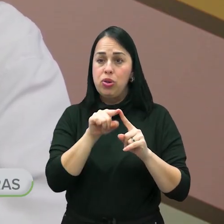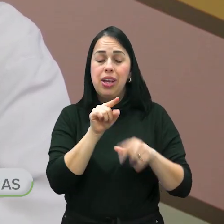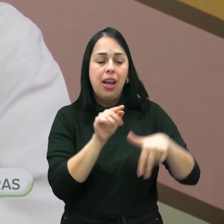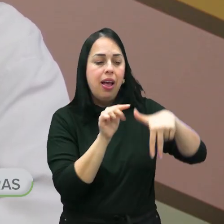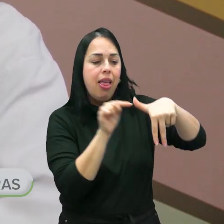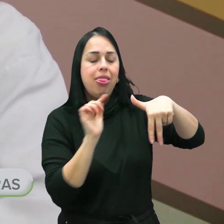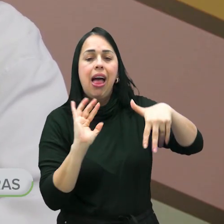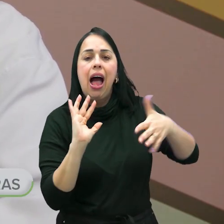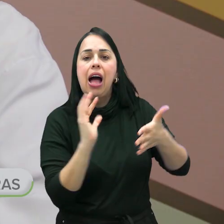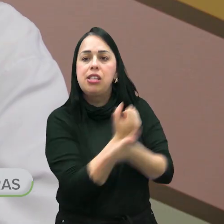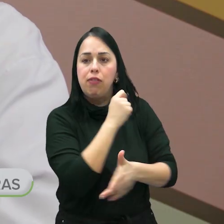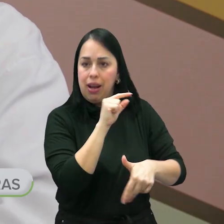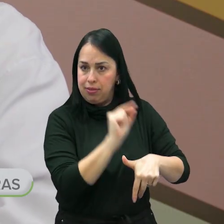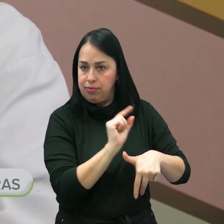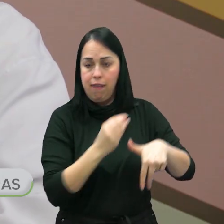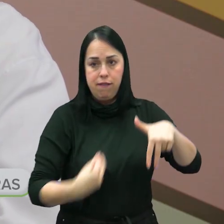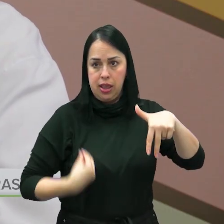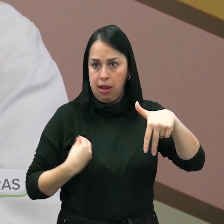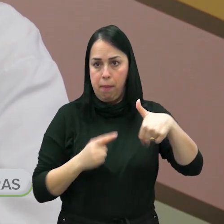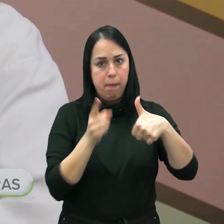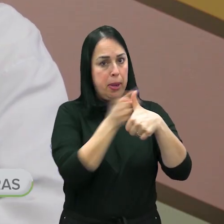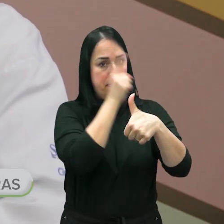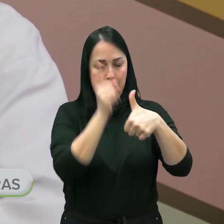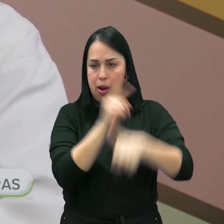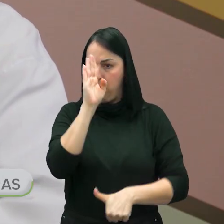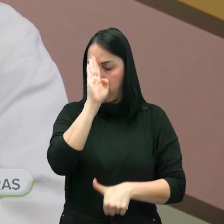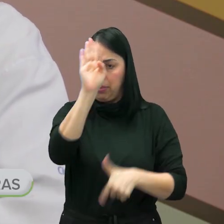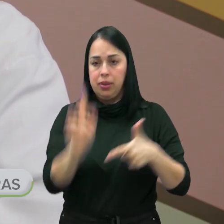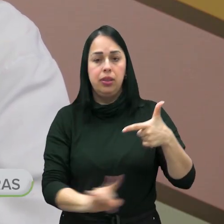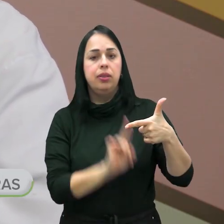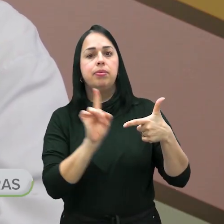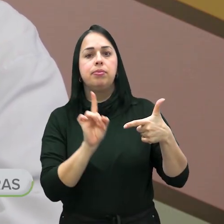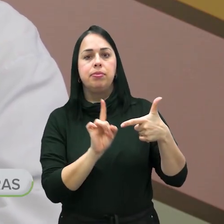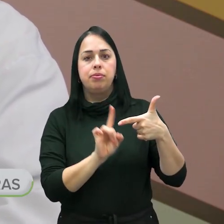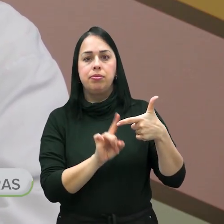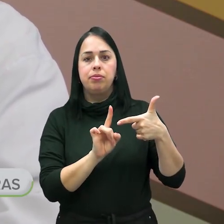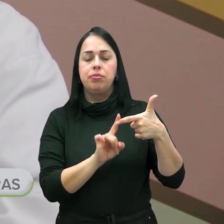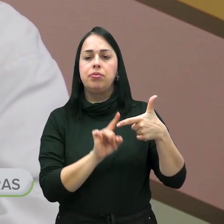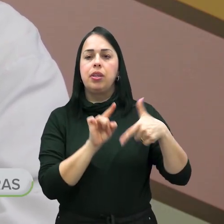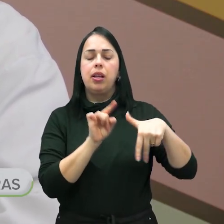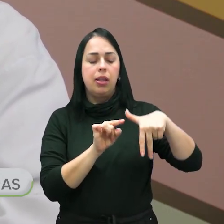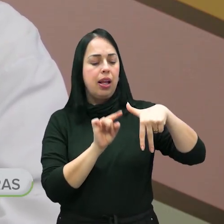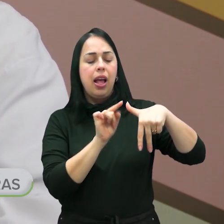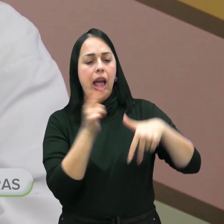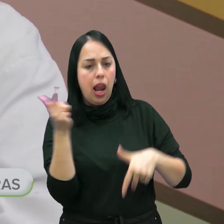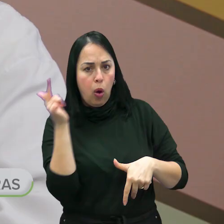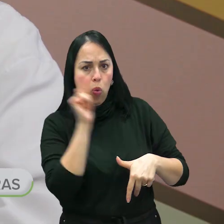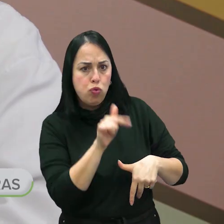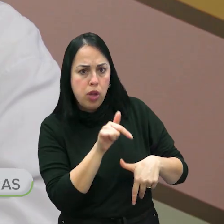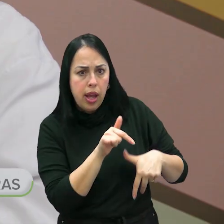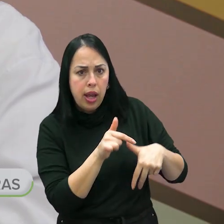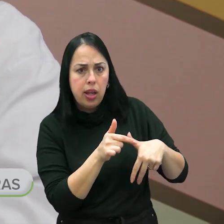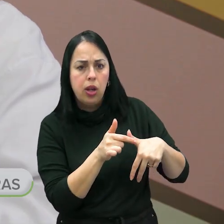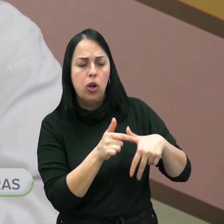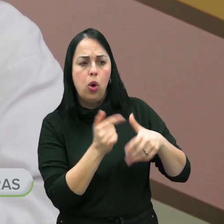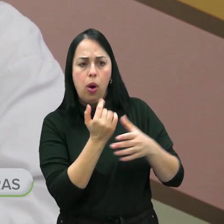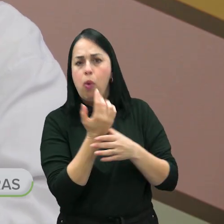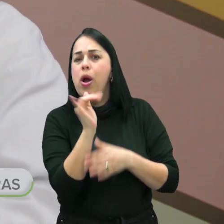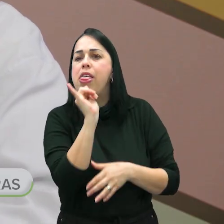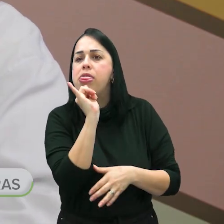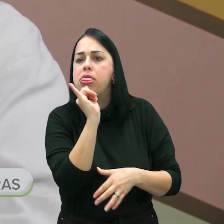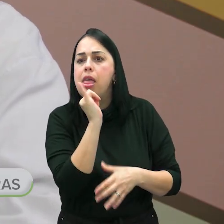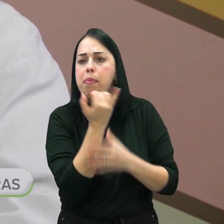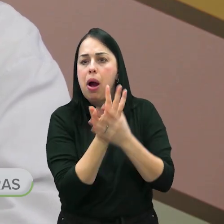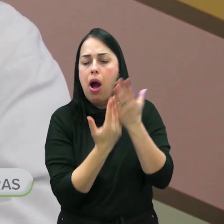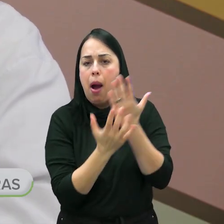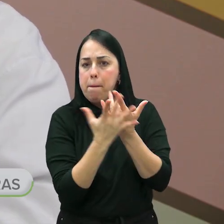nosso é salvar a vida. Então, a vida é a primeira prioridade, né? Em segundo lugar está a função, a pessoa conseguir movimentar a